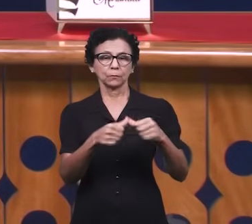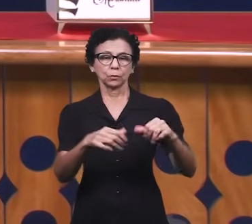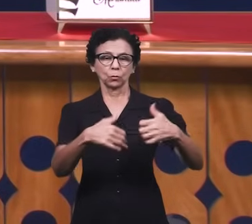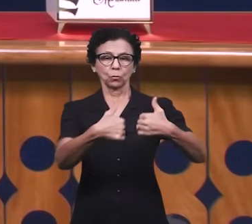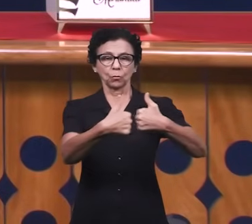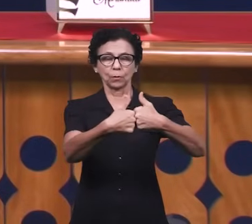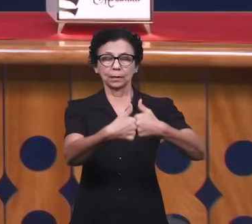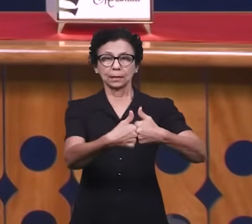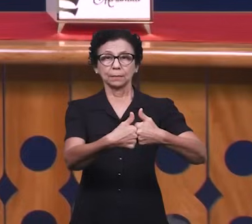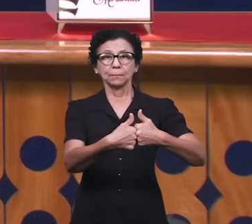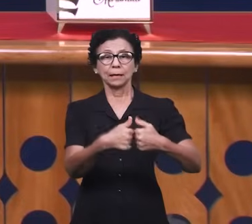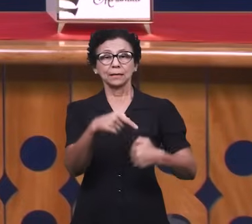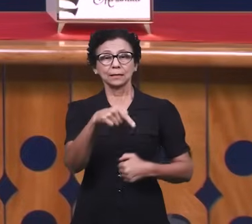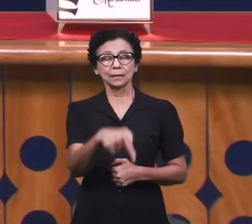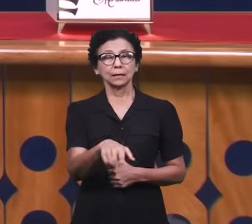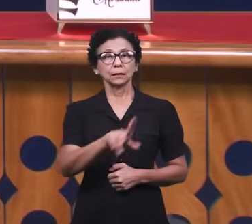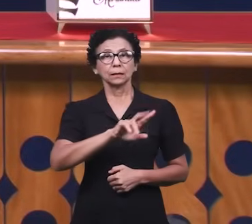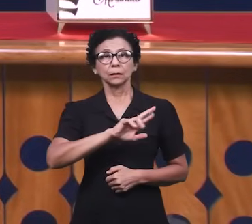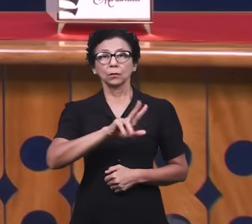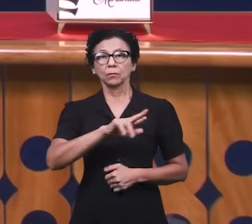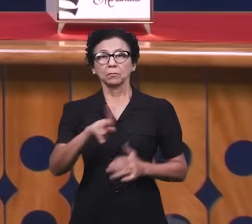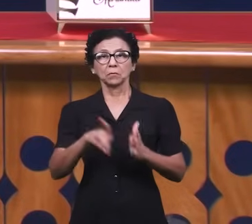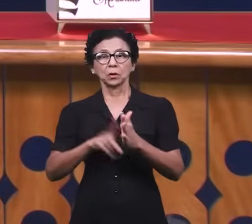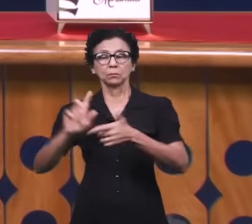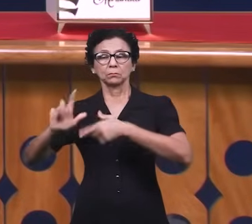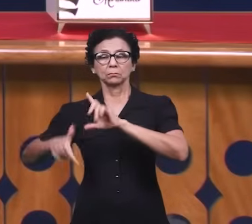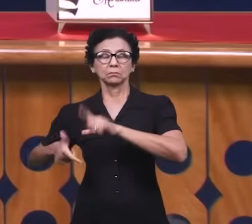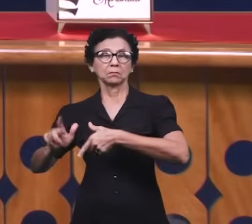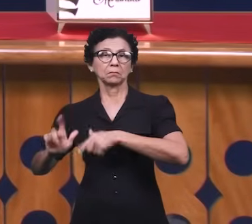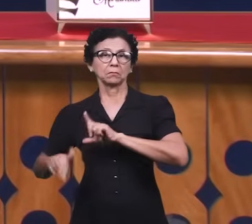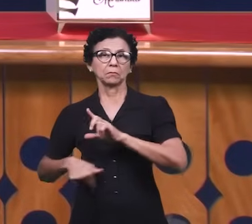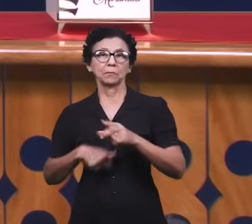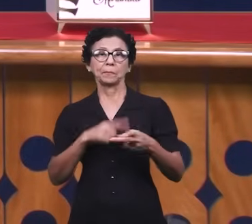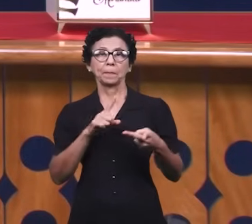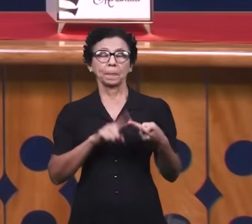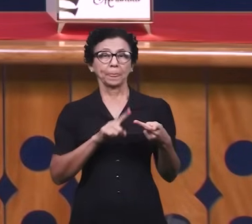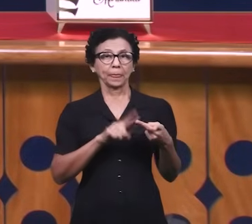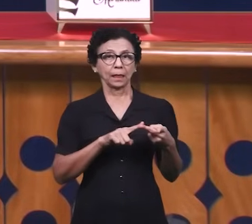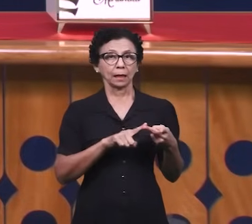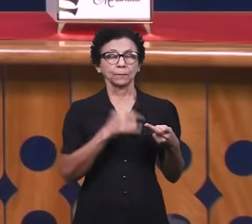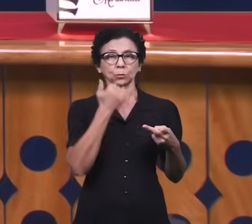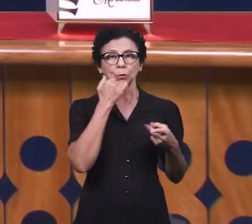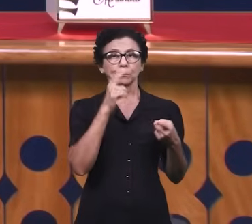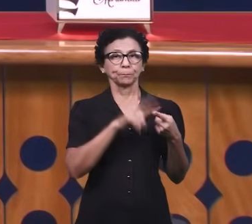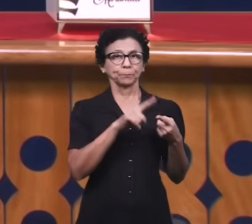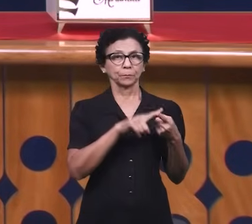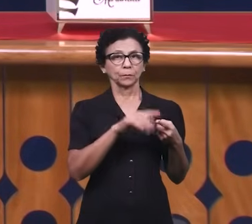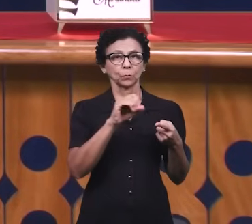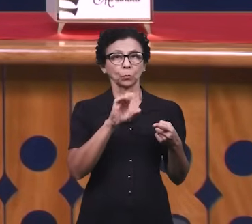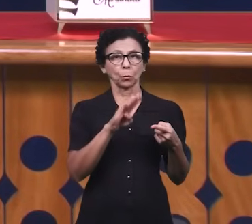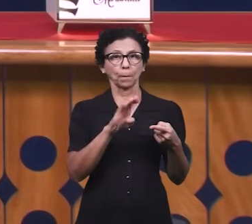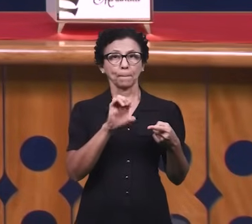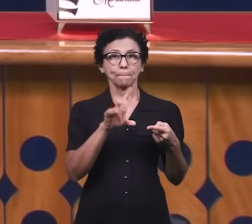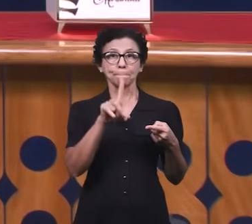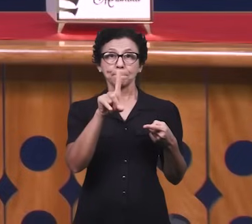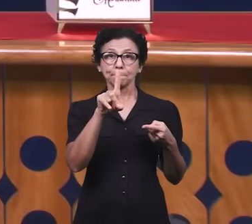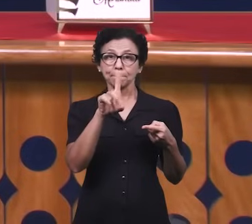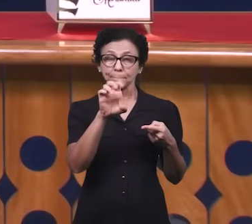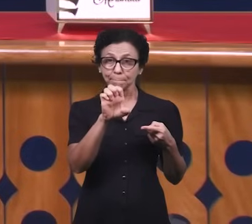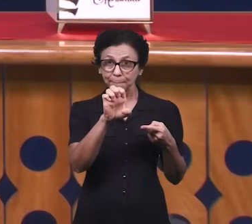de Israel. E Obed-Edom, ele recebeu a arca como Deus